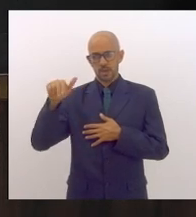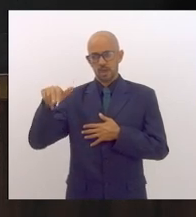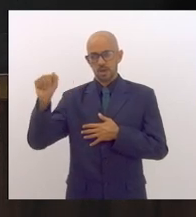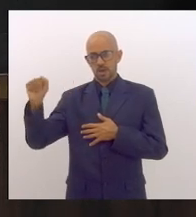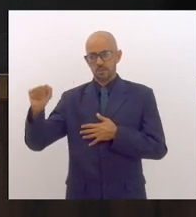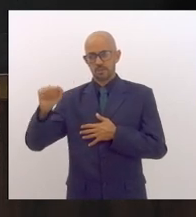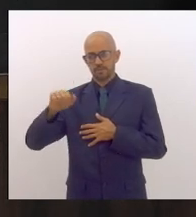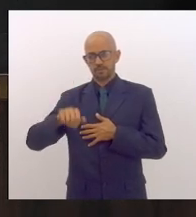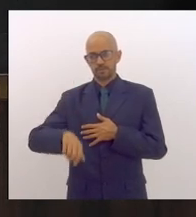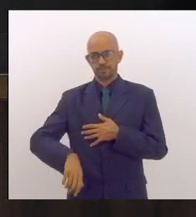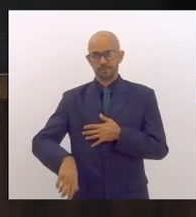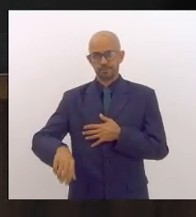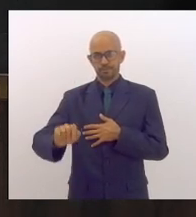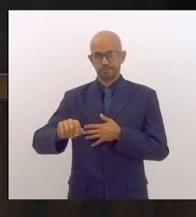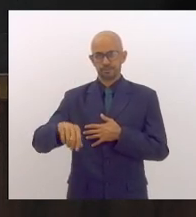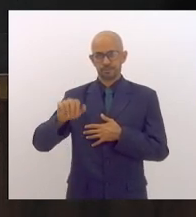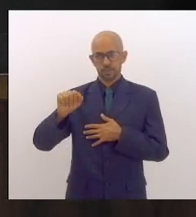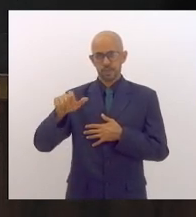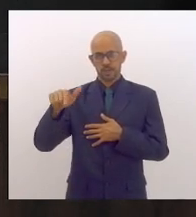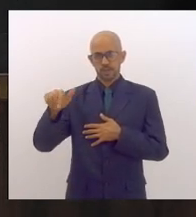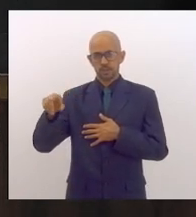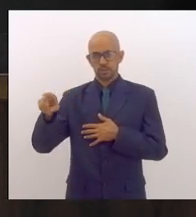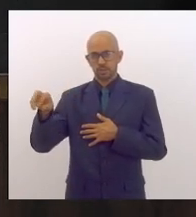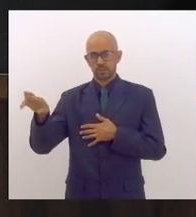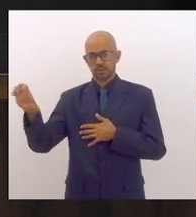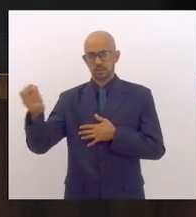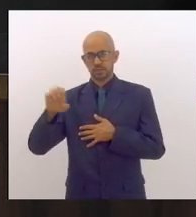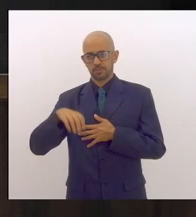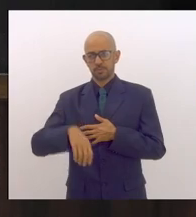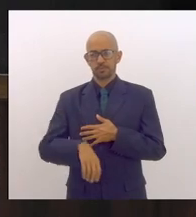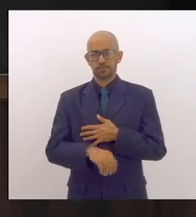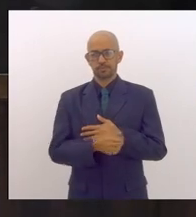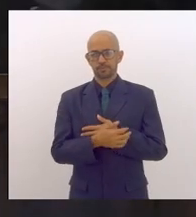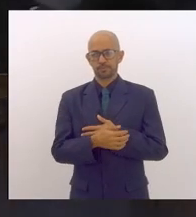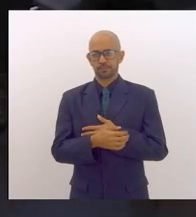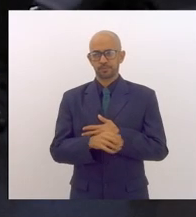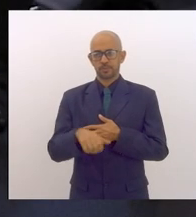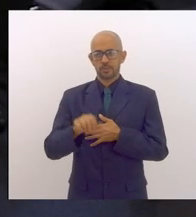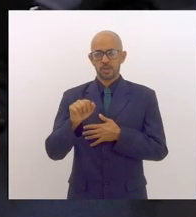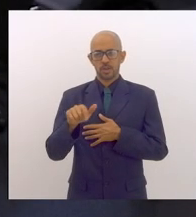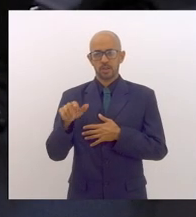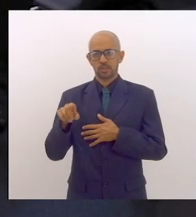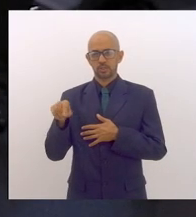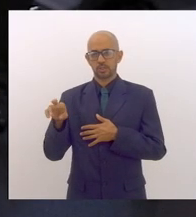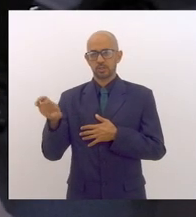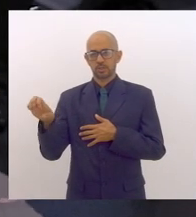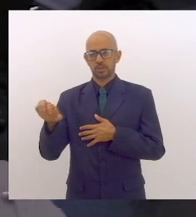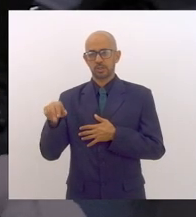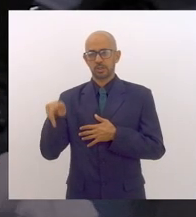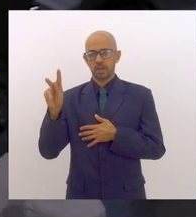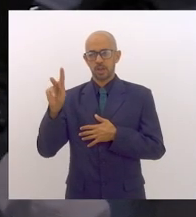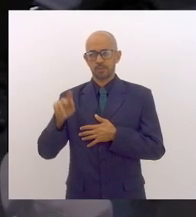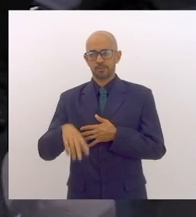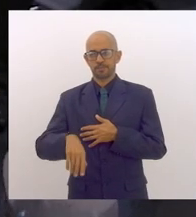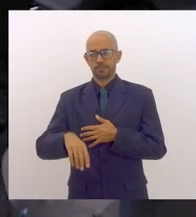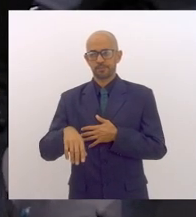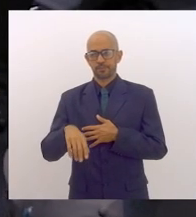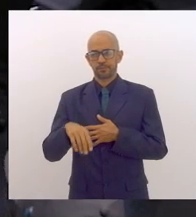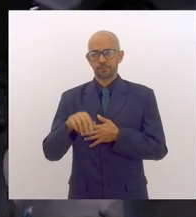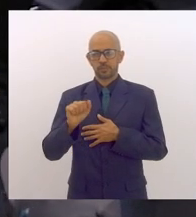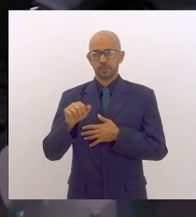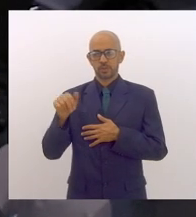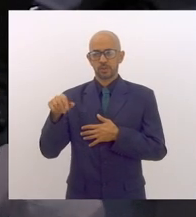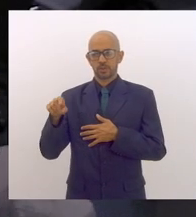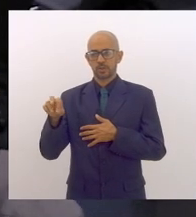Passos. Deputado Alexandre Freitas. Deputado Alexandre Knoploch. Deputado